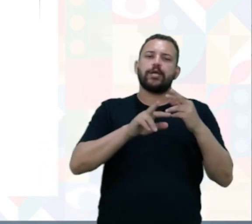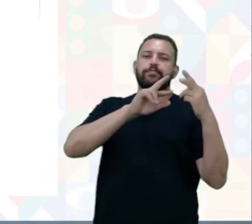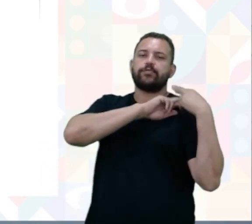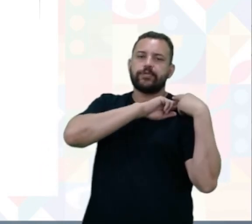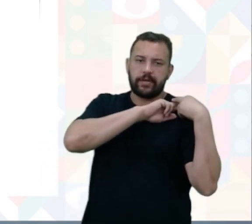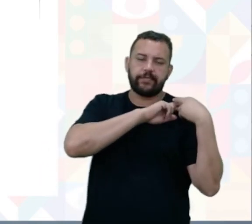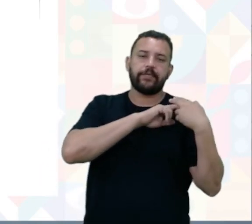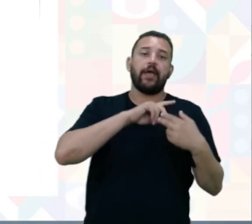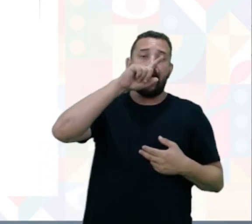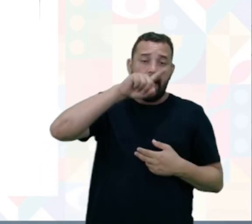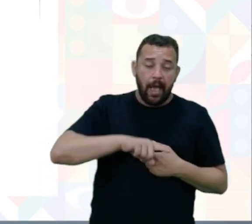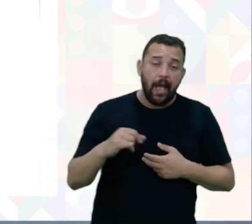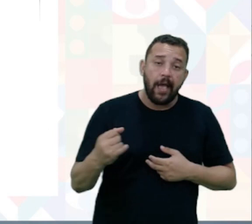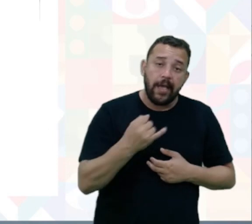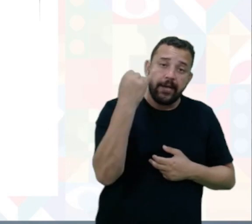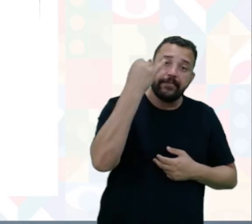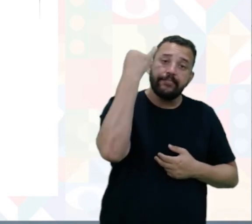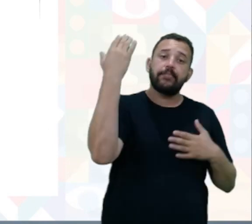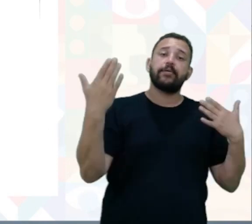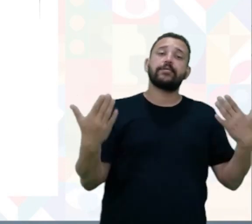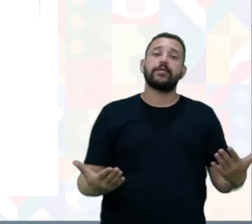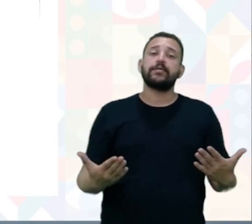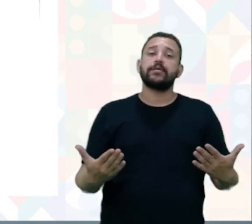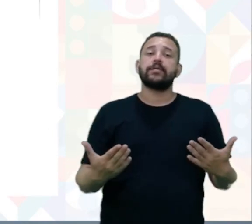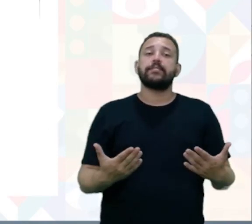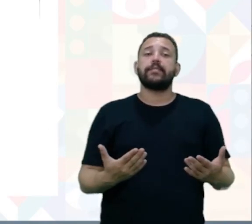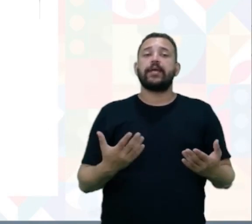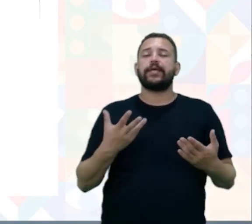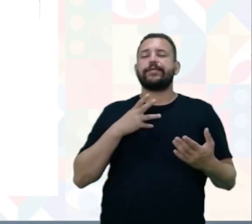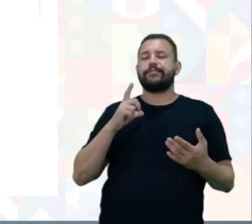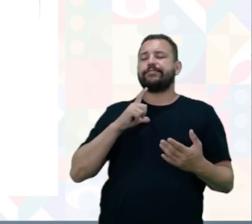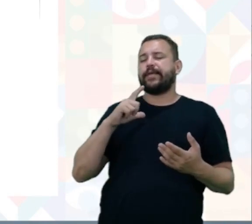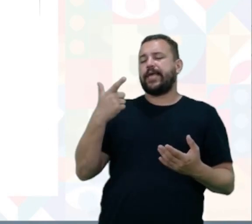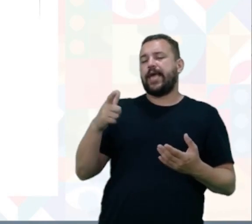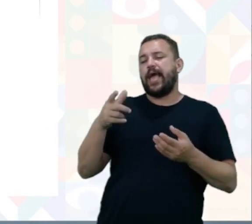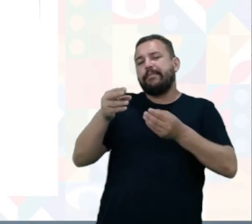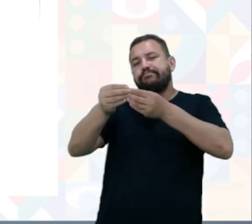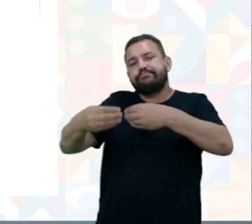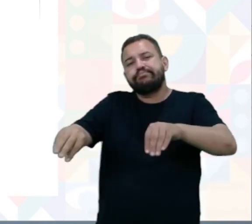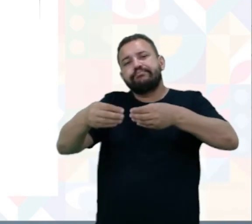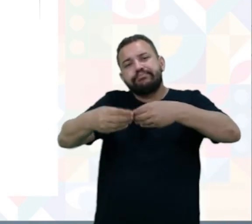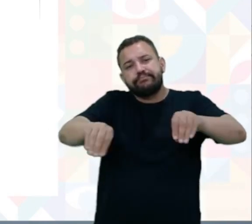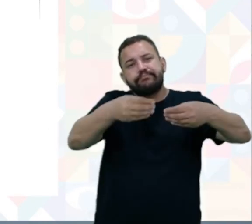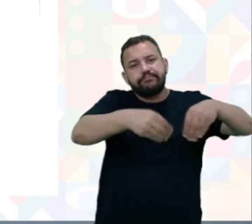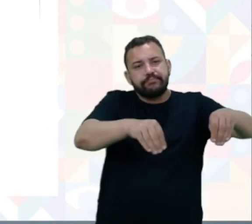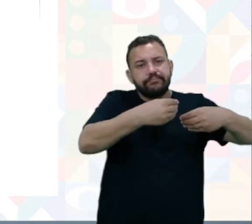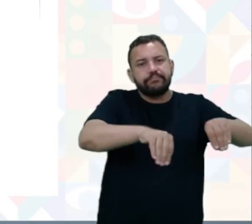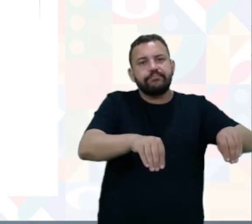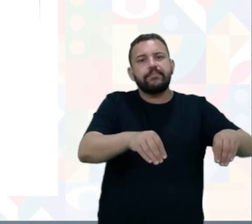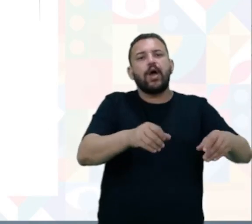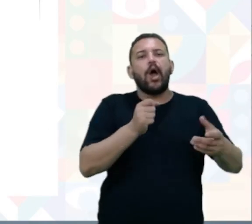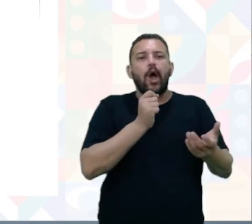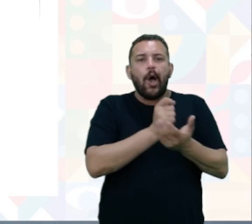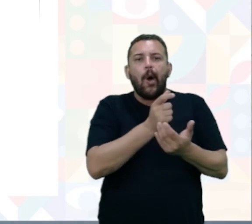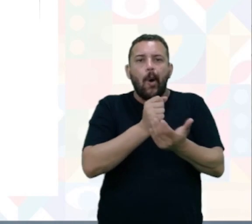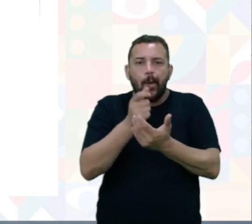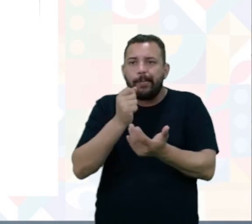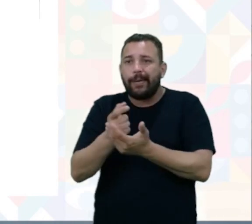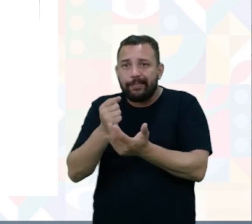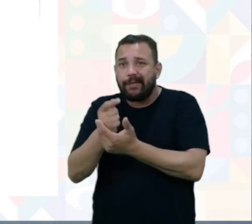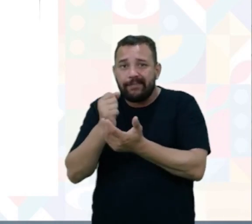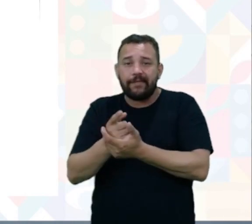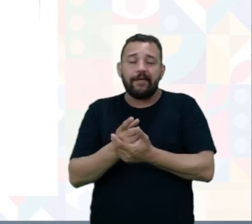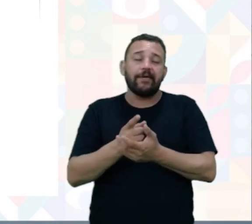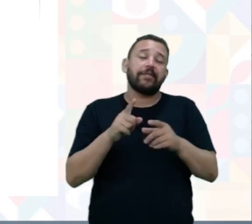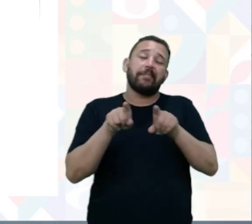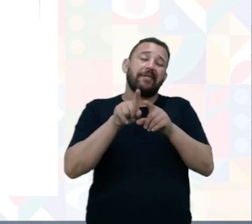importante que para que não haja desperdício, né, para que não haja compra excessiva, para também que não